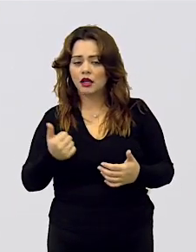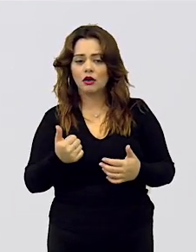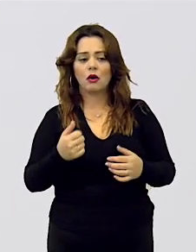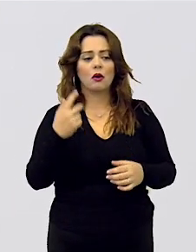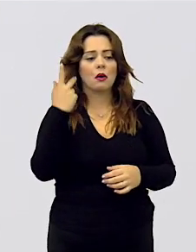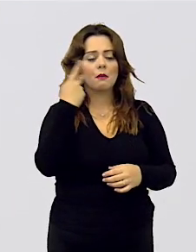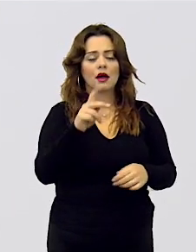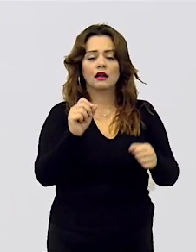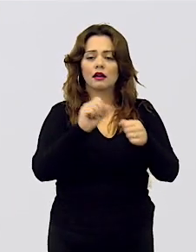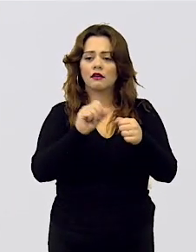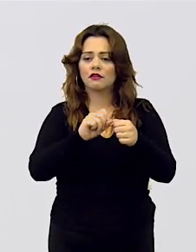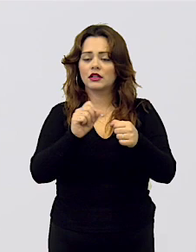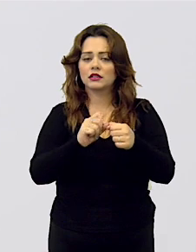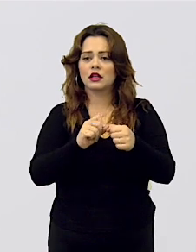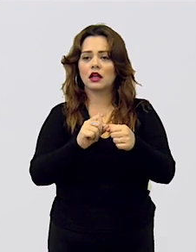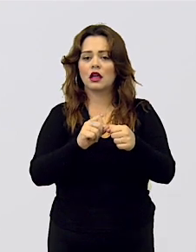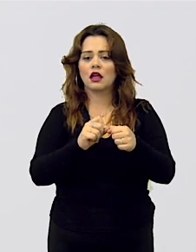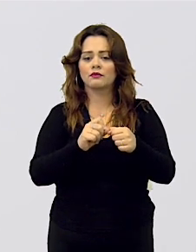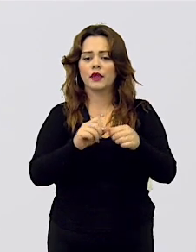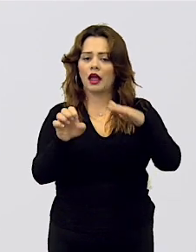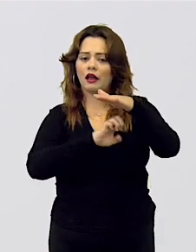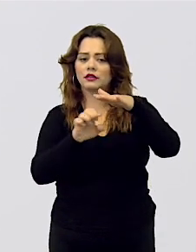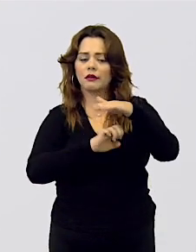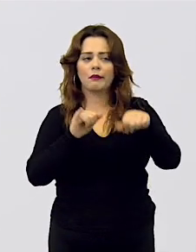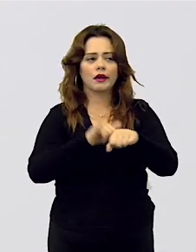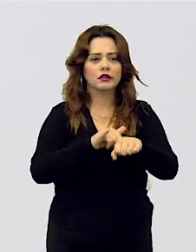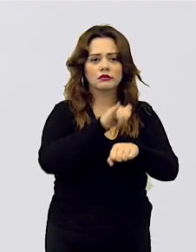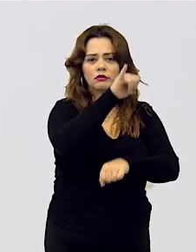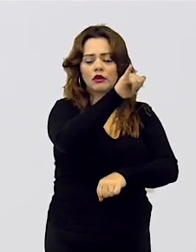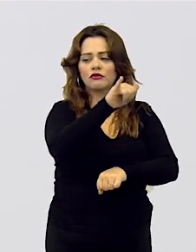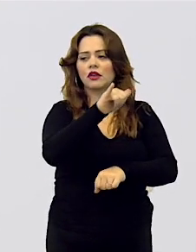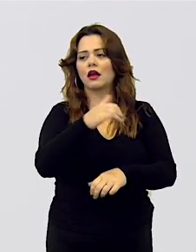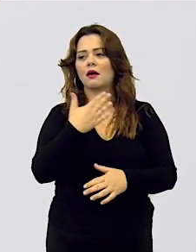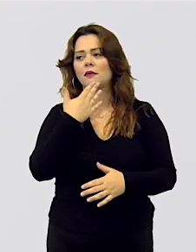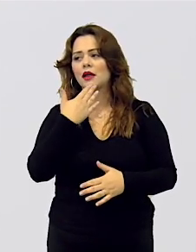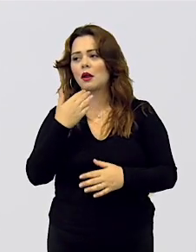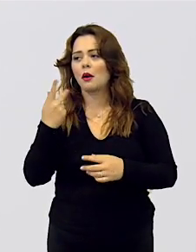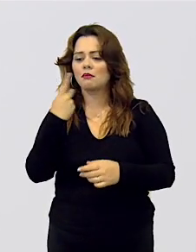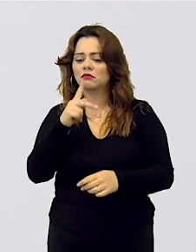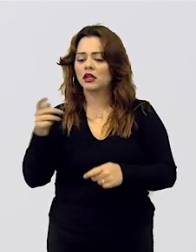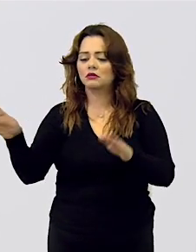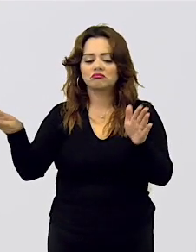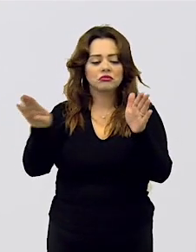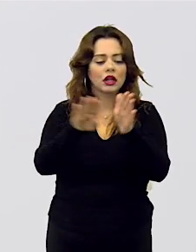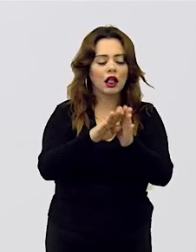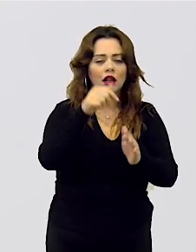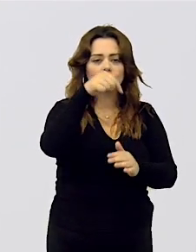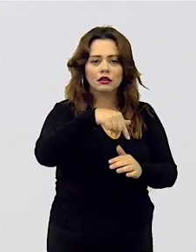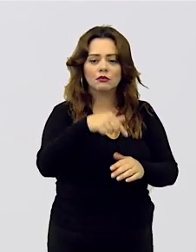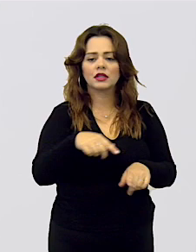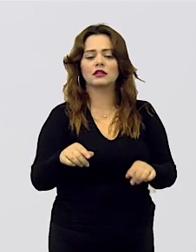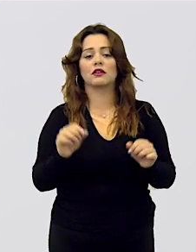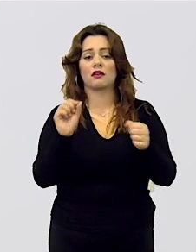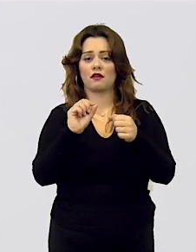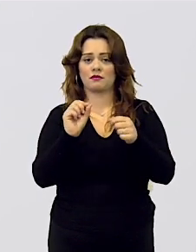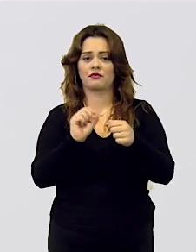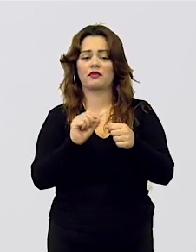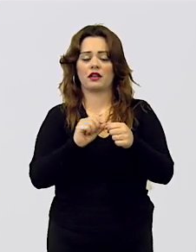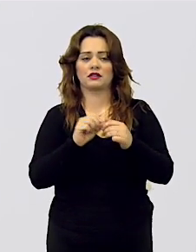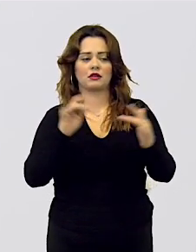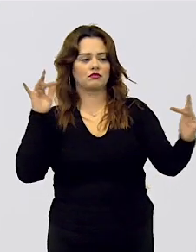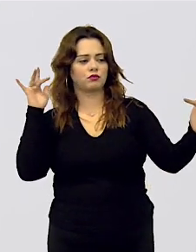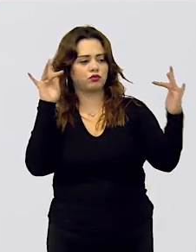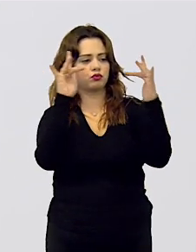companhias que tem aéreas né e os companheiros brasileiros também possam se animar um dia fazer uma ligação direta entre